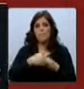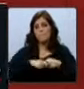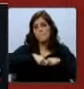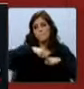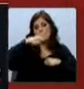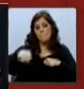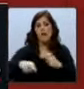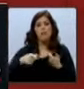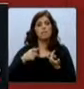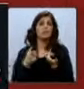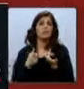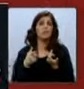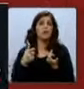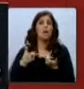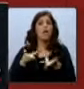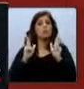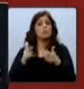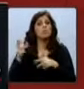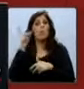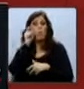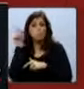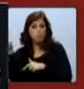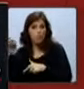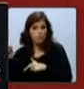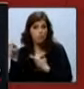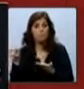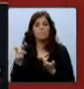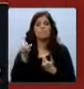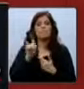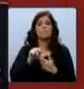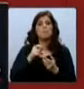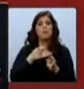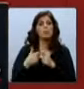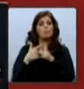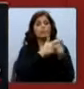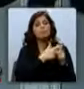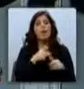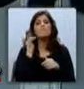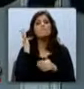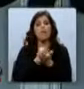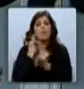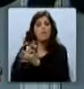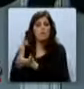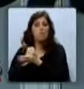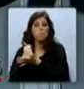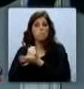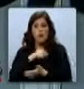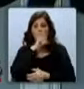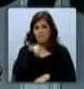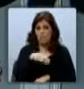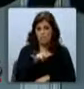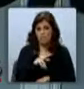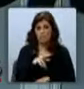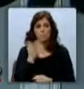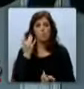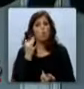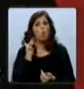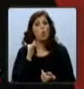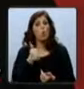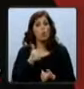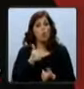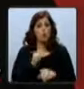exclusiva obrigatória a ser goada pelo pai e uma efetiva distribuição nas faltas para assistência à família o bloco propõe abertura de